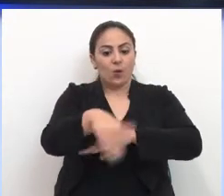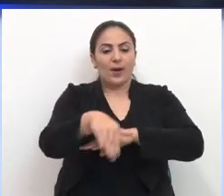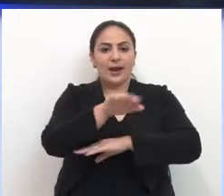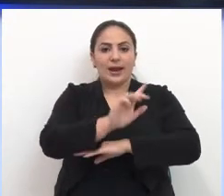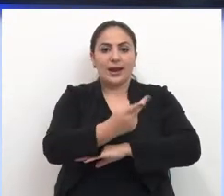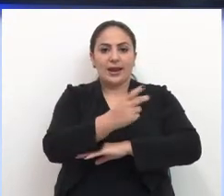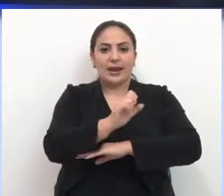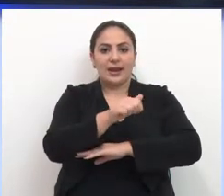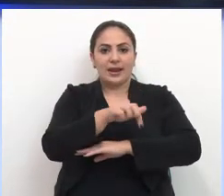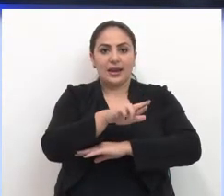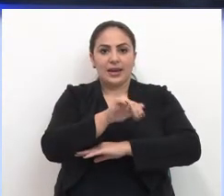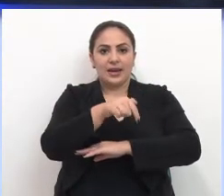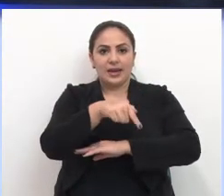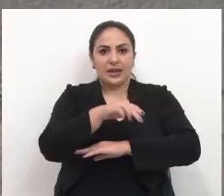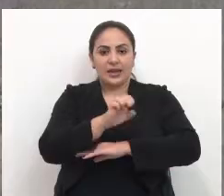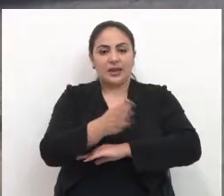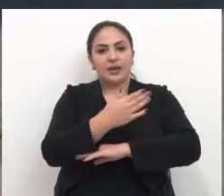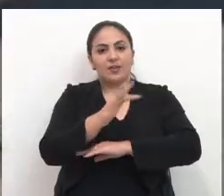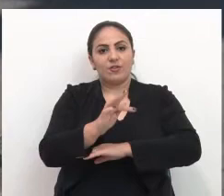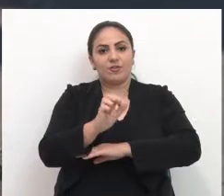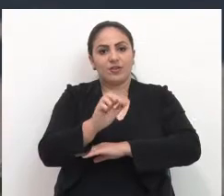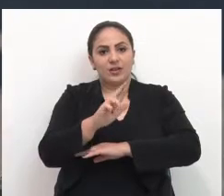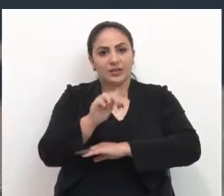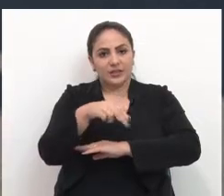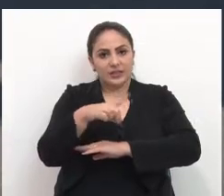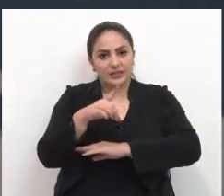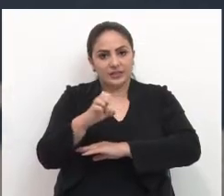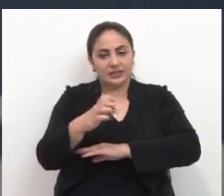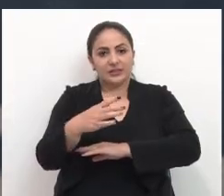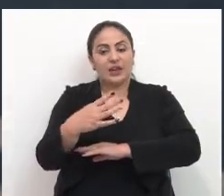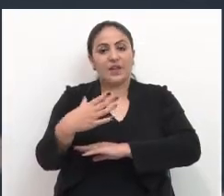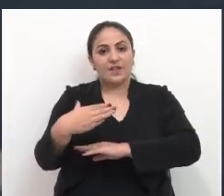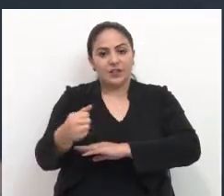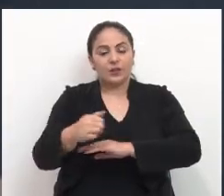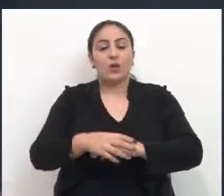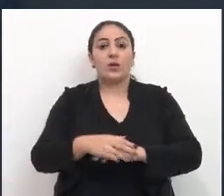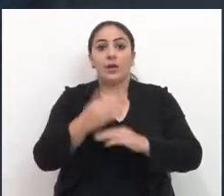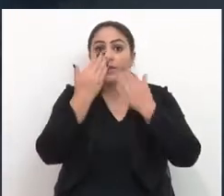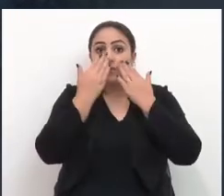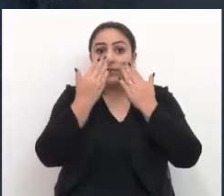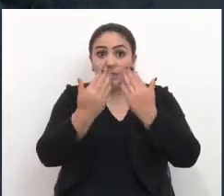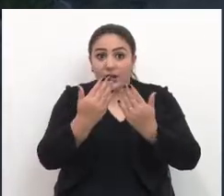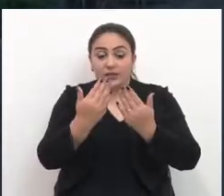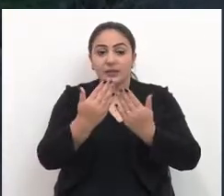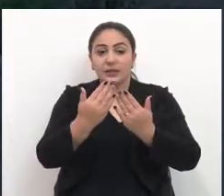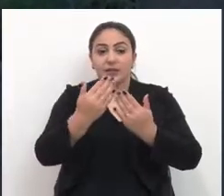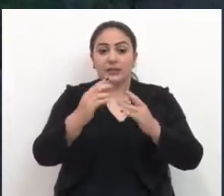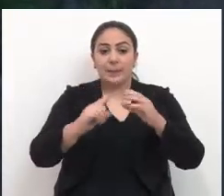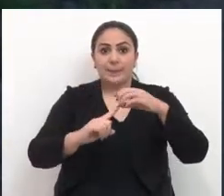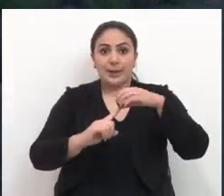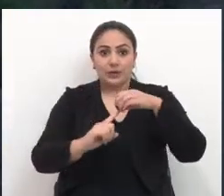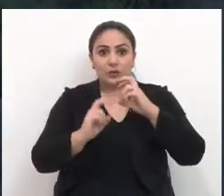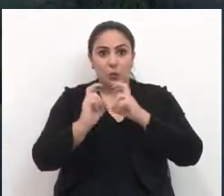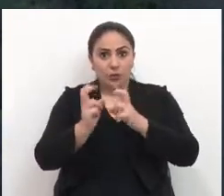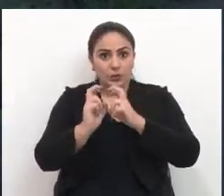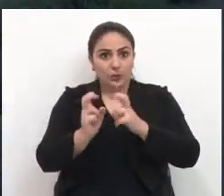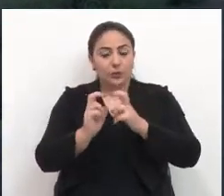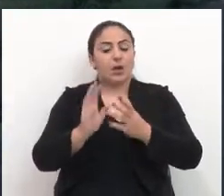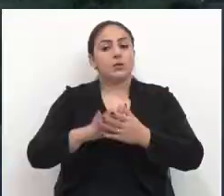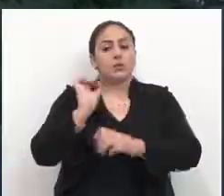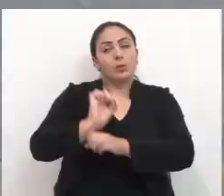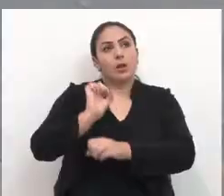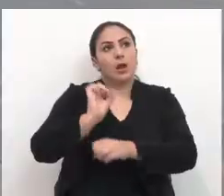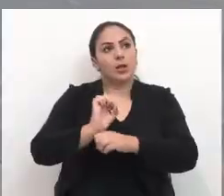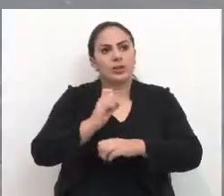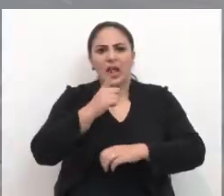rua Henrique Fernandes Filho. Em frente à parada de ônibus, o pessoal fica ali esperando o ônibus, né? E o esgoto a céu